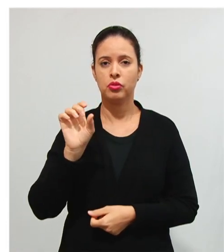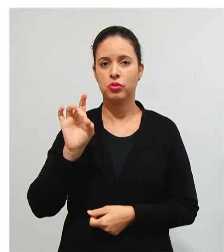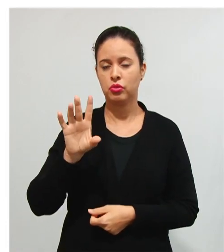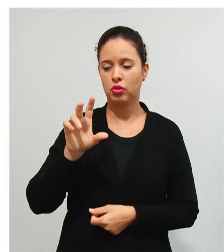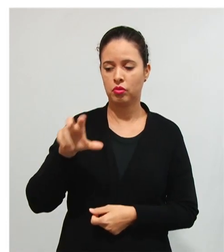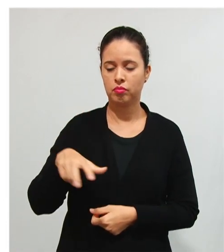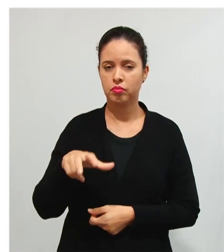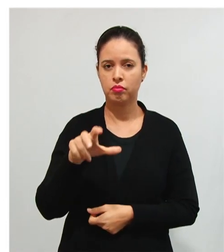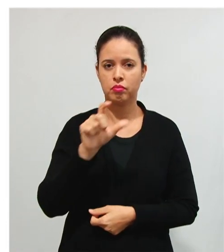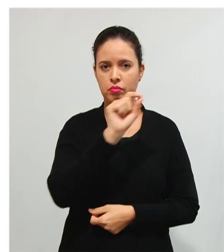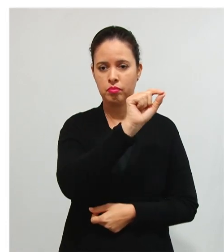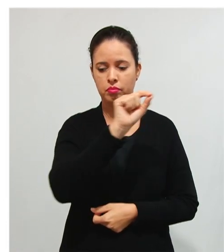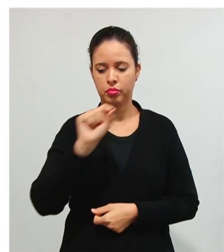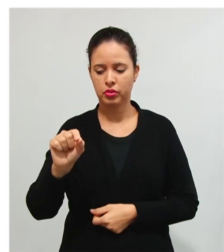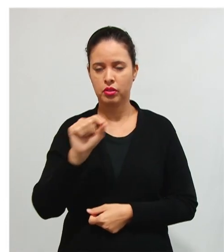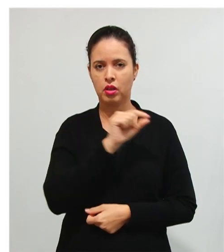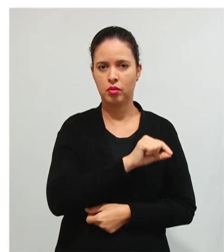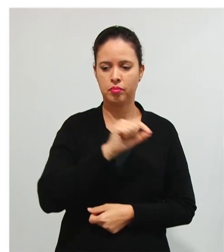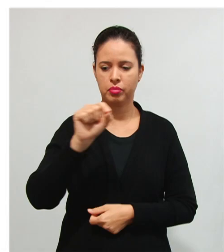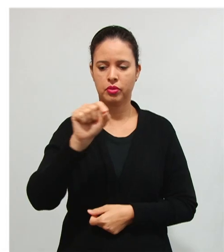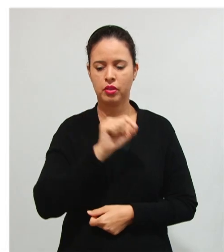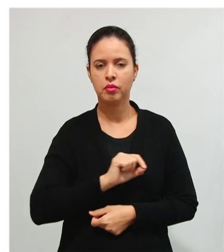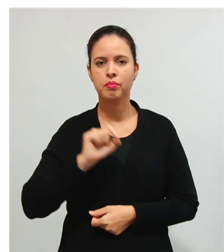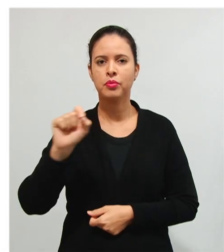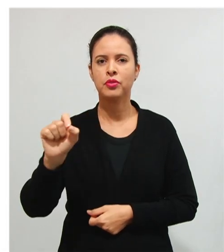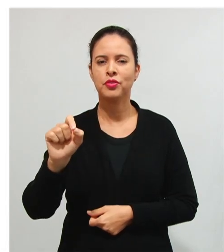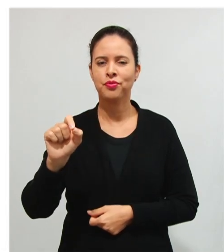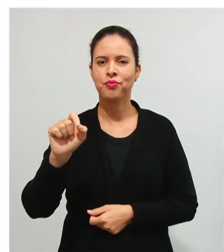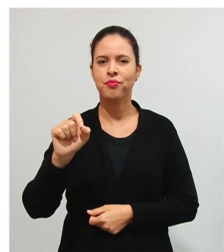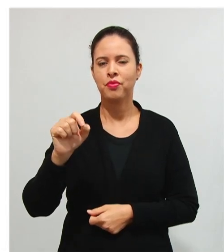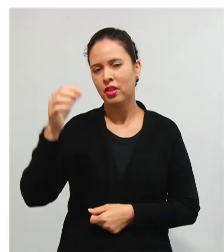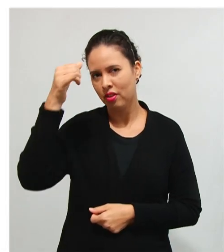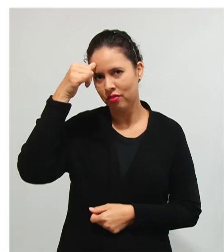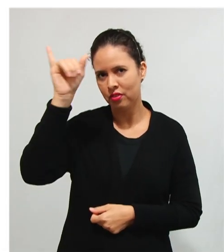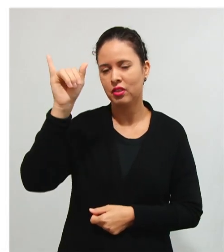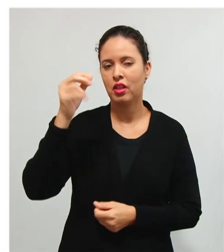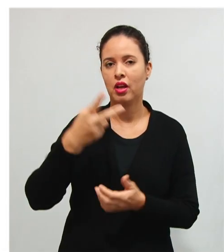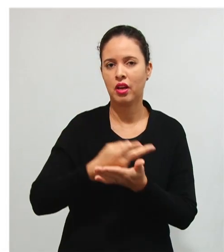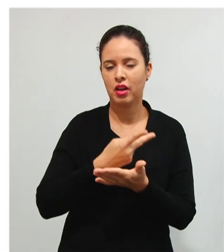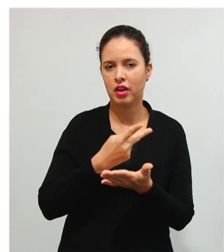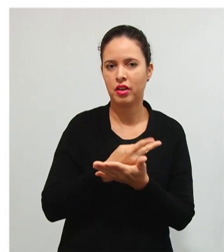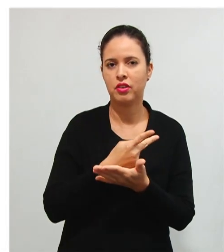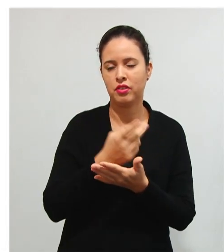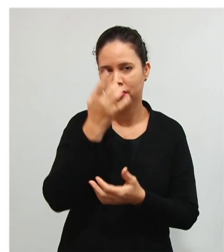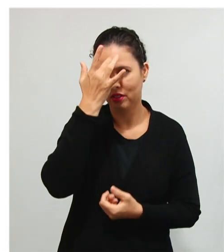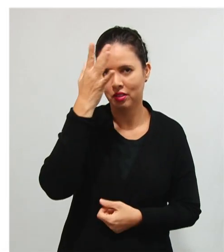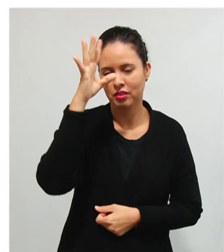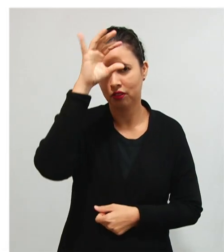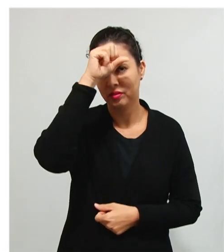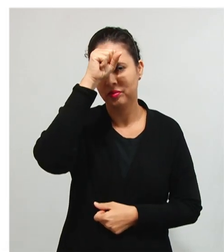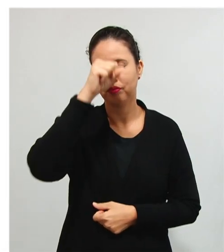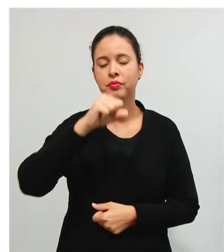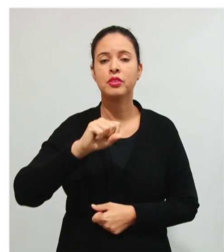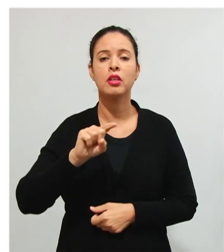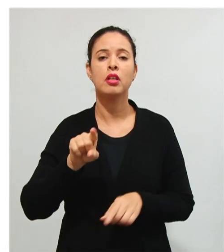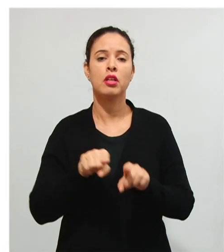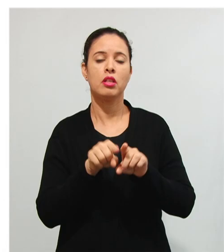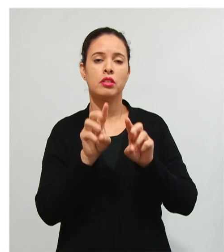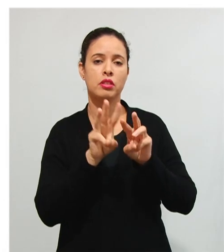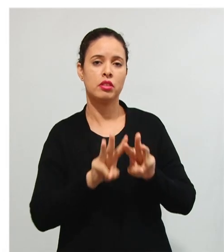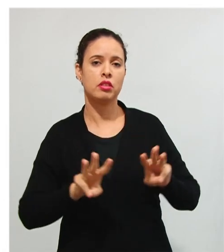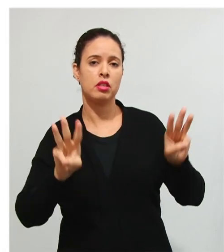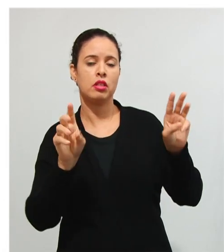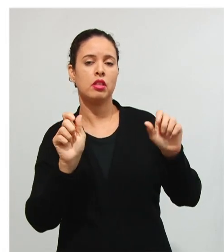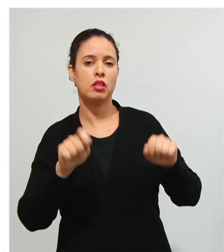a sequência de passos. Assim evita erros de digitação e aí facilita a aprendizagem. E essa plataforma pode